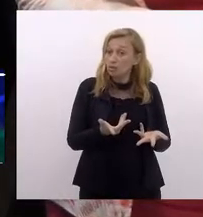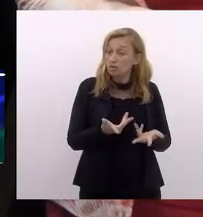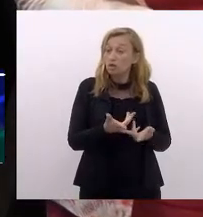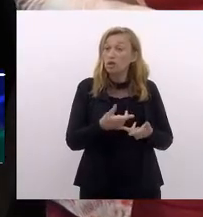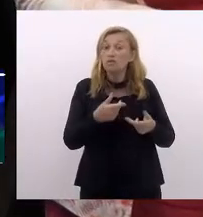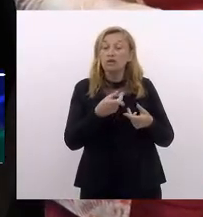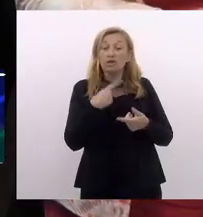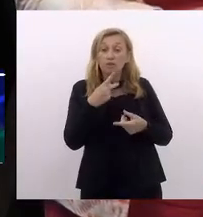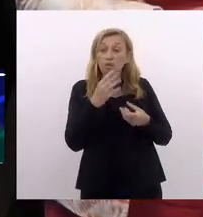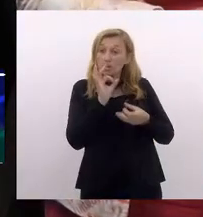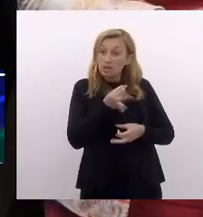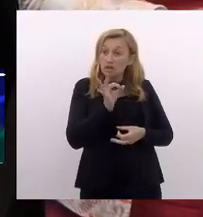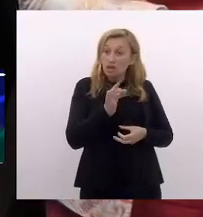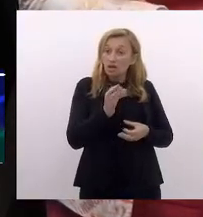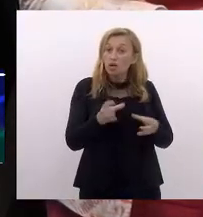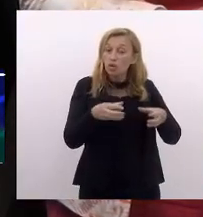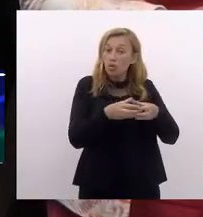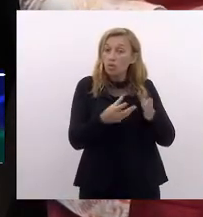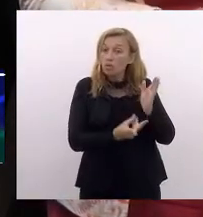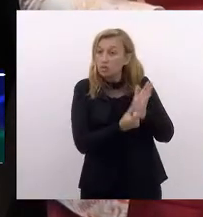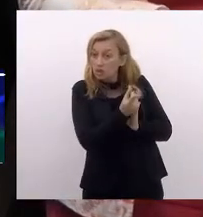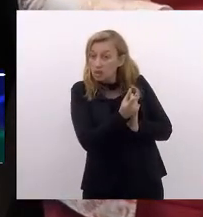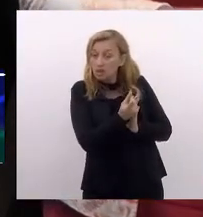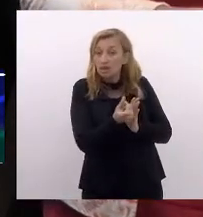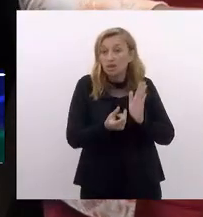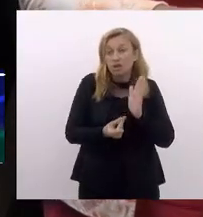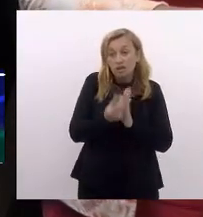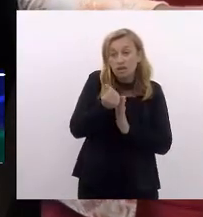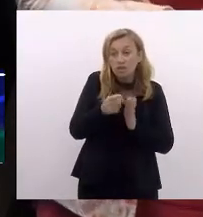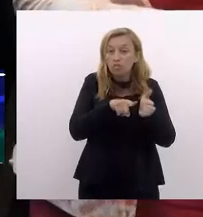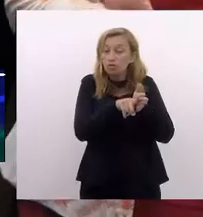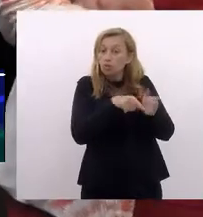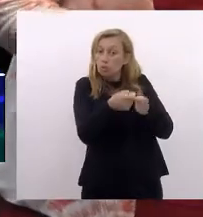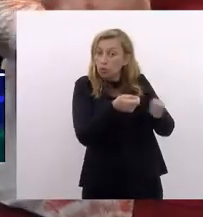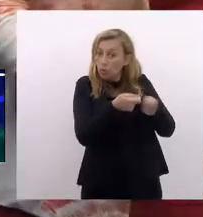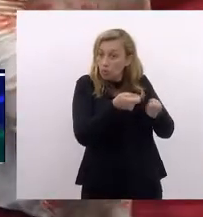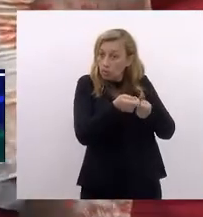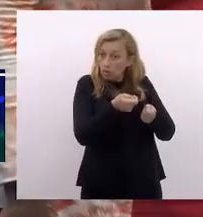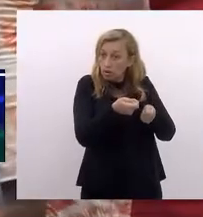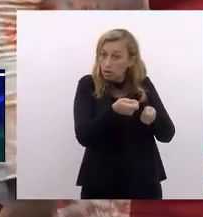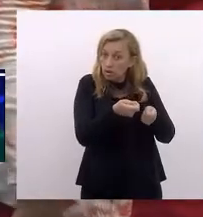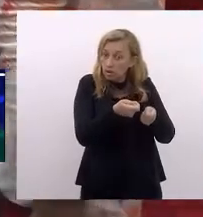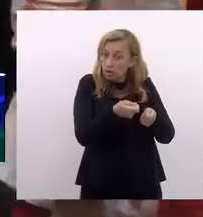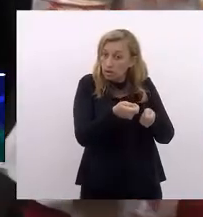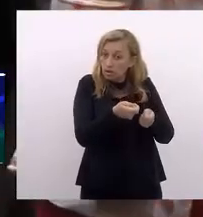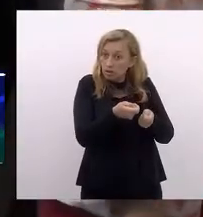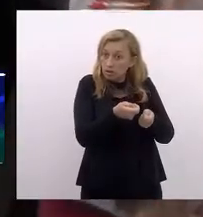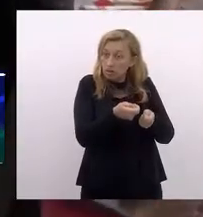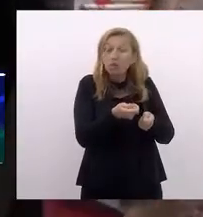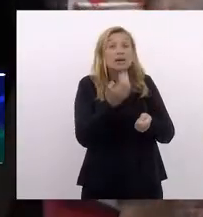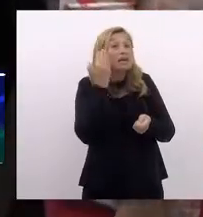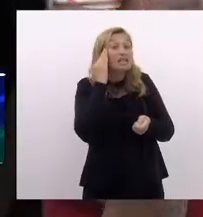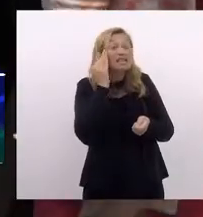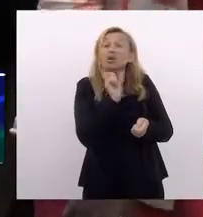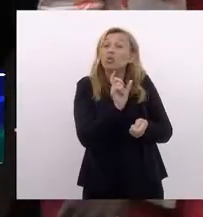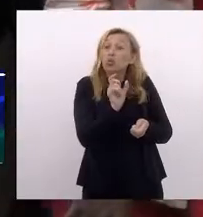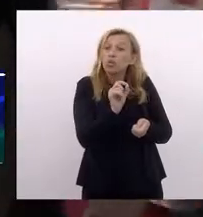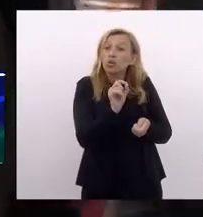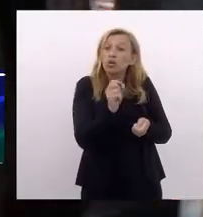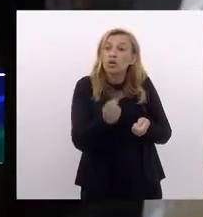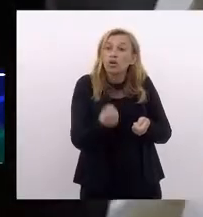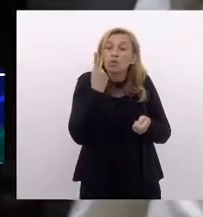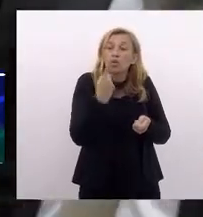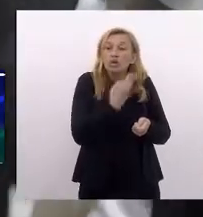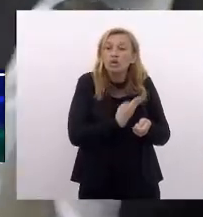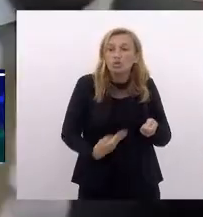que tanto com uma comissão de orçamento Finanças fiscalização financeira controle entendero que